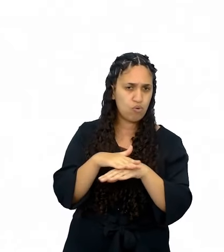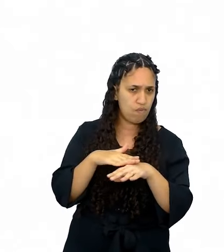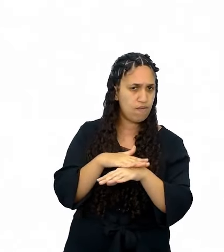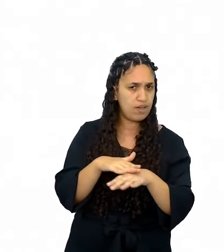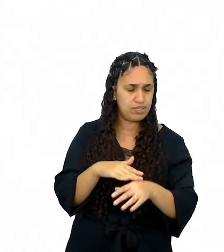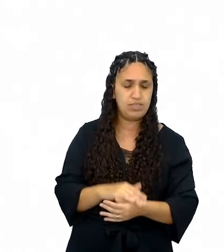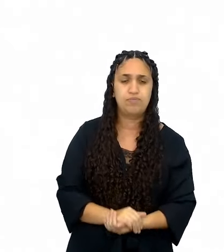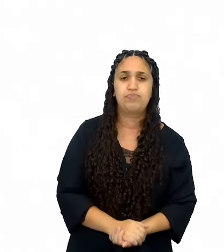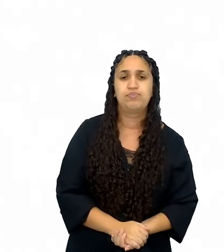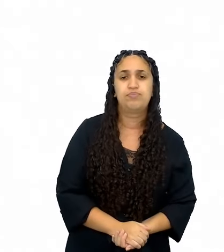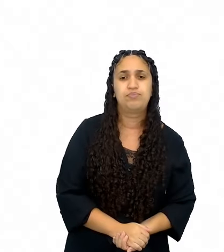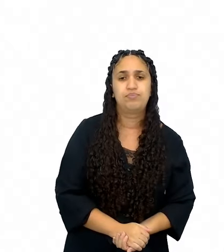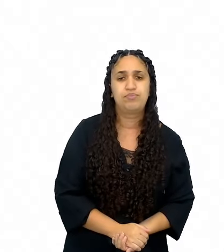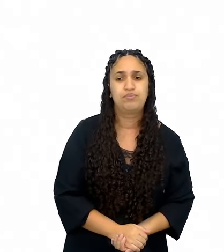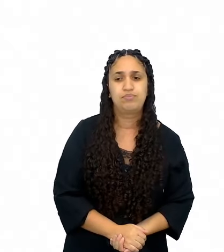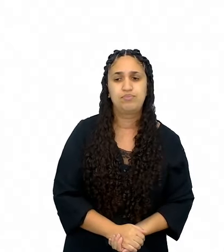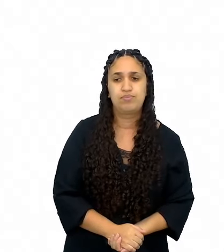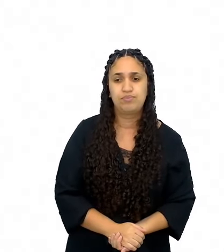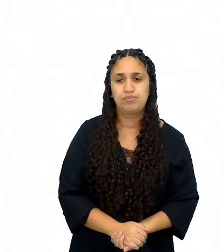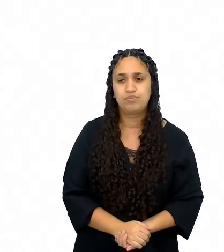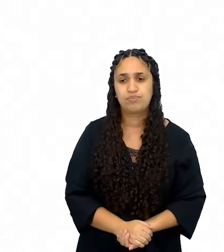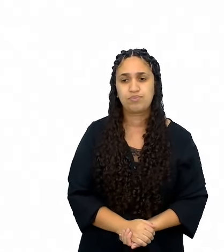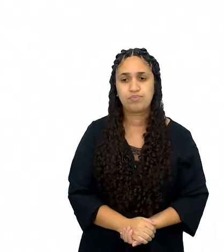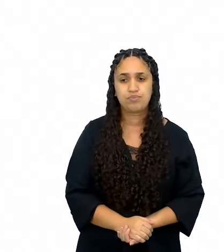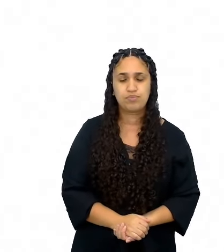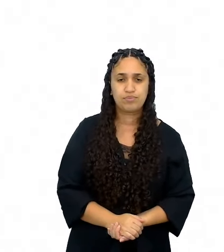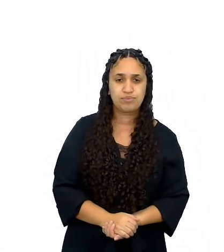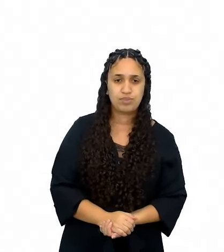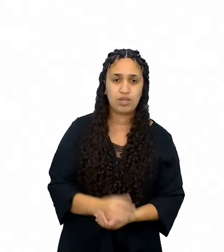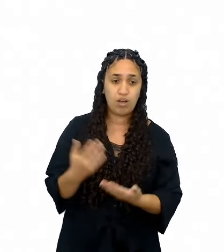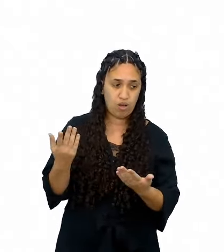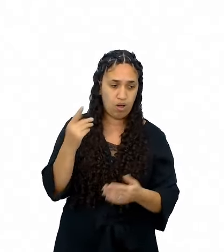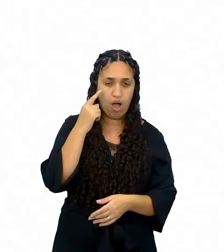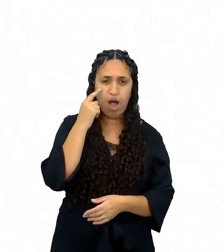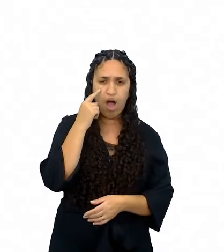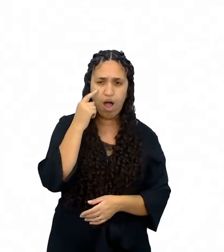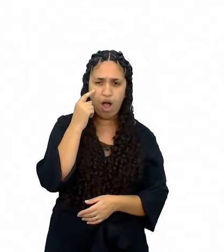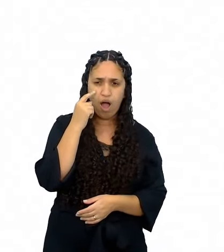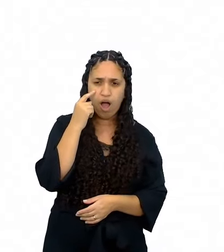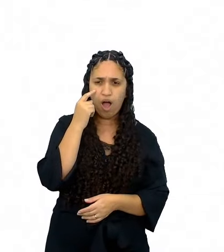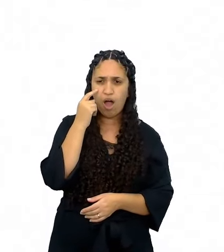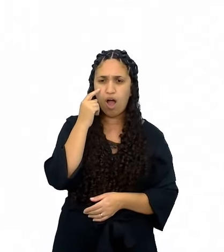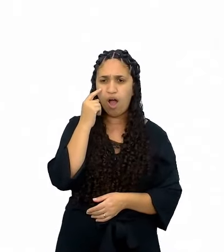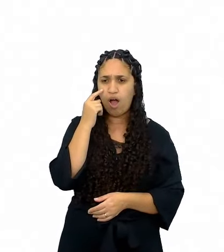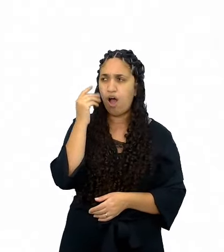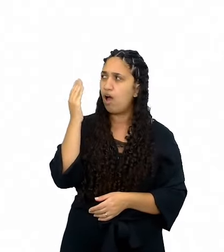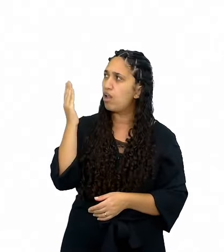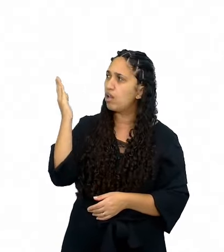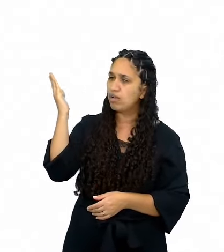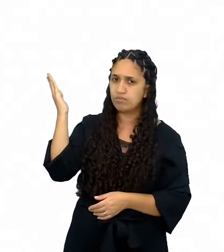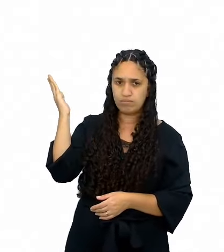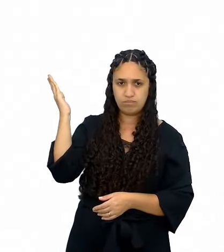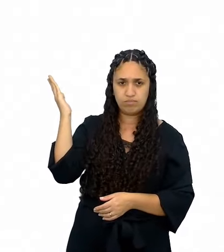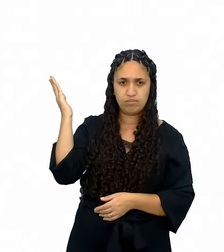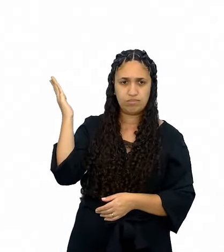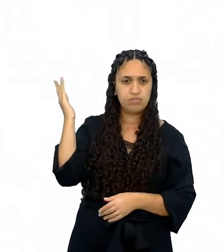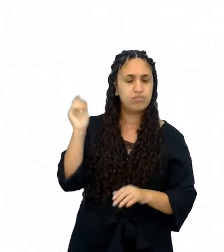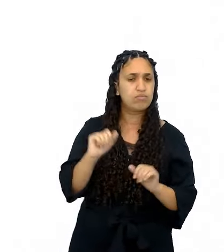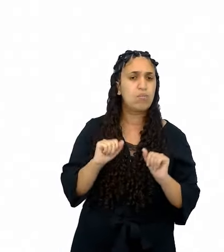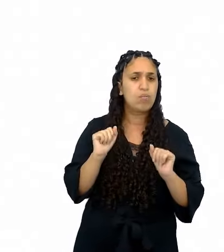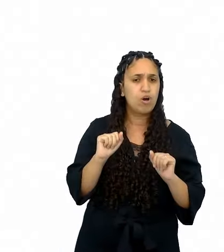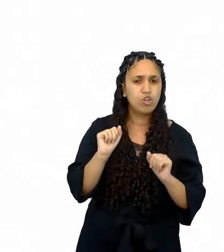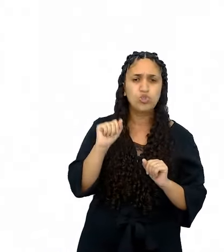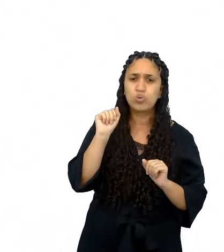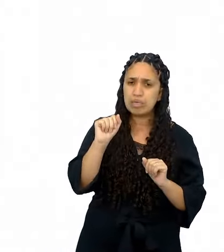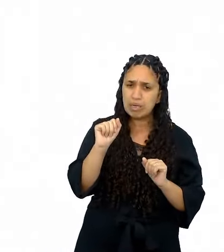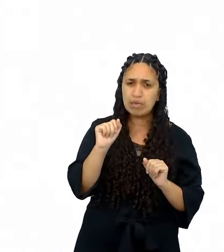então, vocês podem aí selecionar resumos de texto de divulgação científica que possam servir